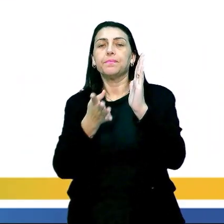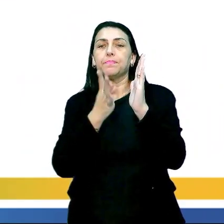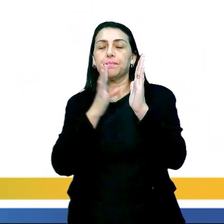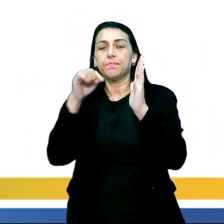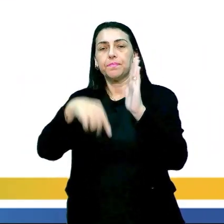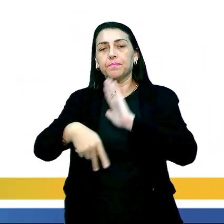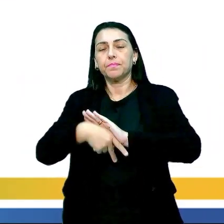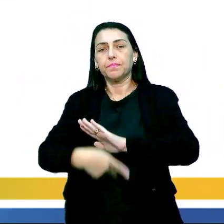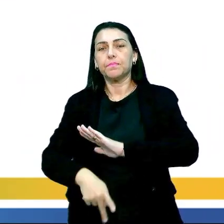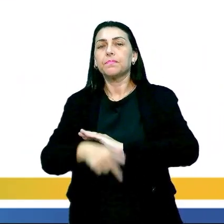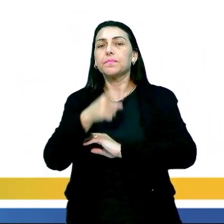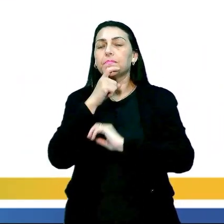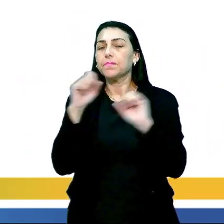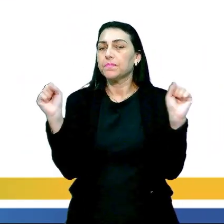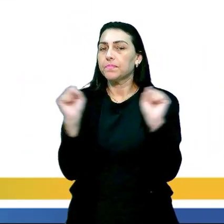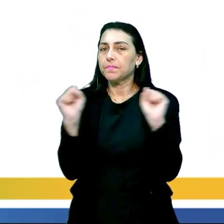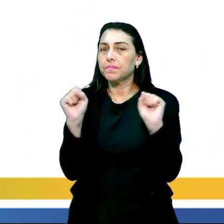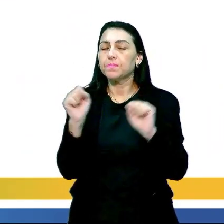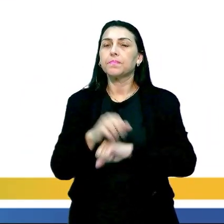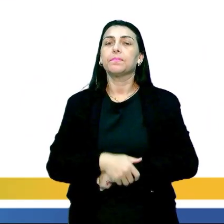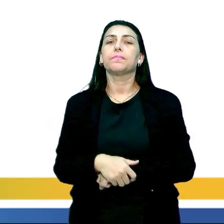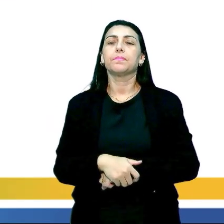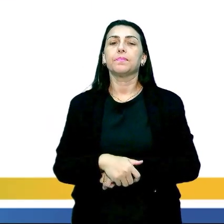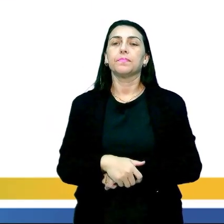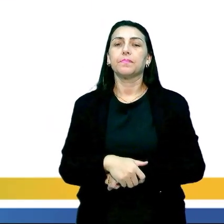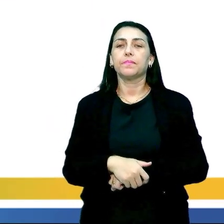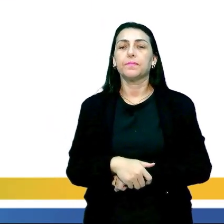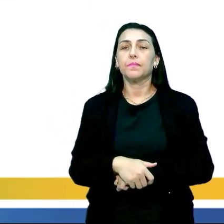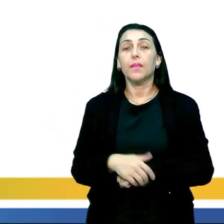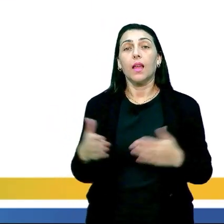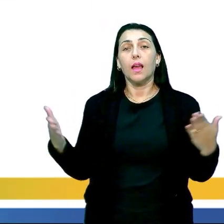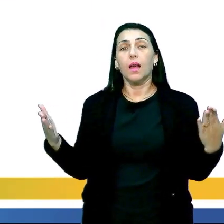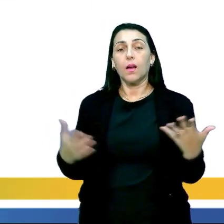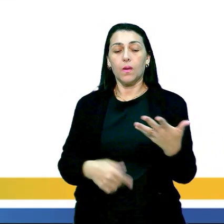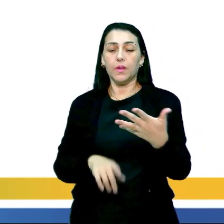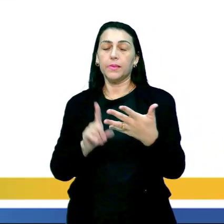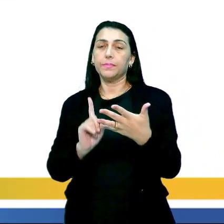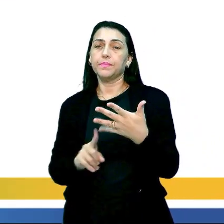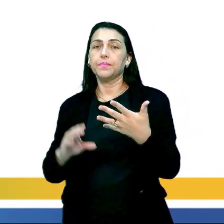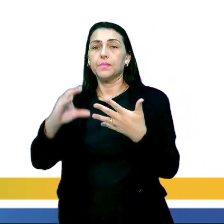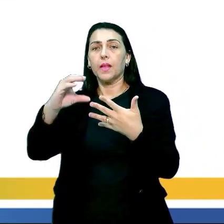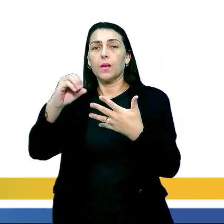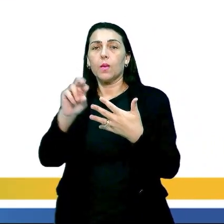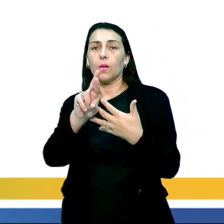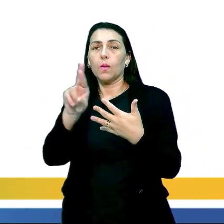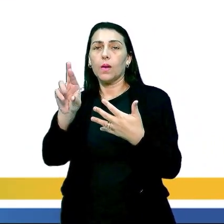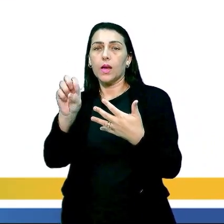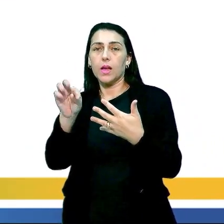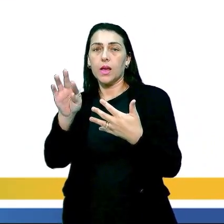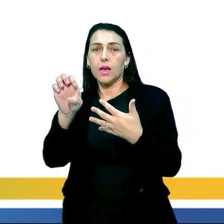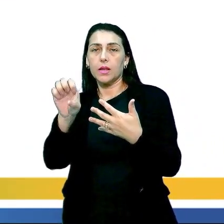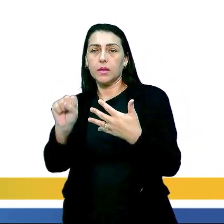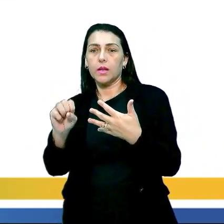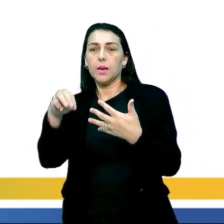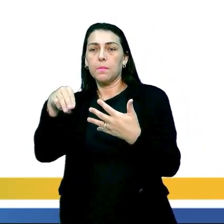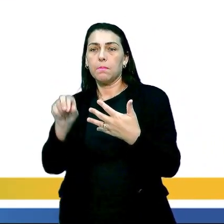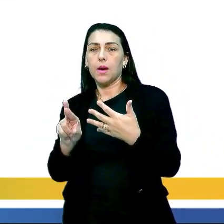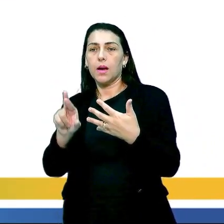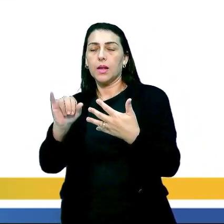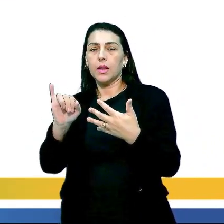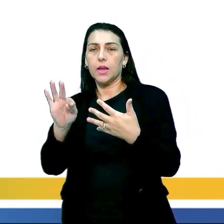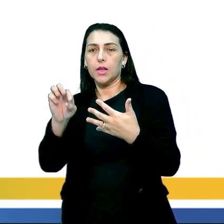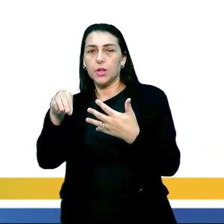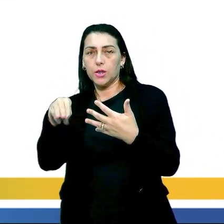conhece aqui como friagem, ok? Bem, vamos então falar das correntes marítimas agora. As